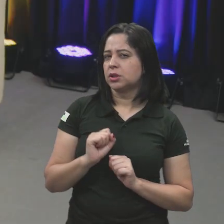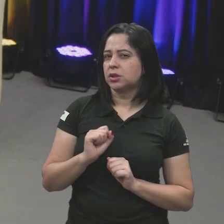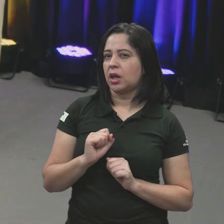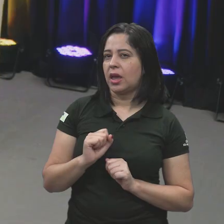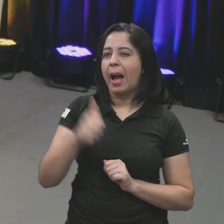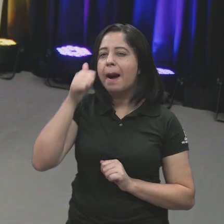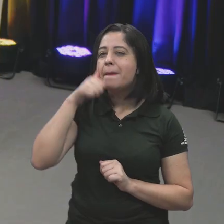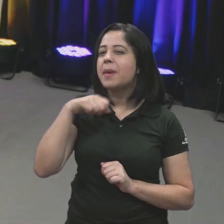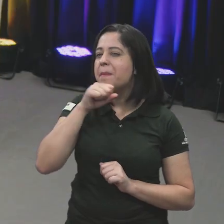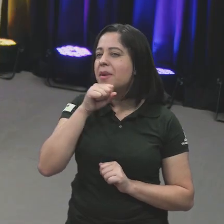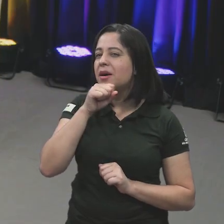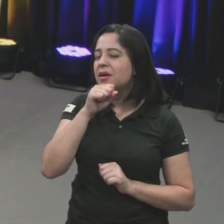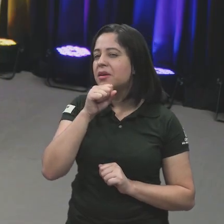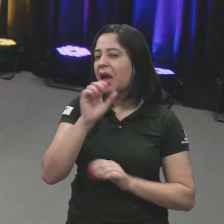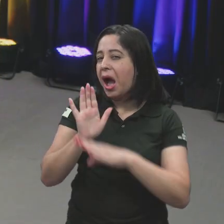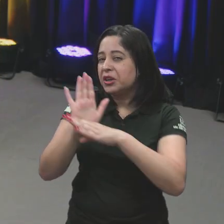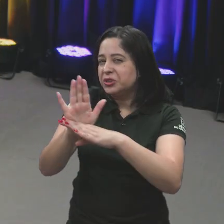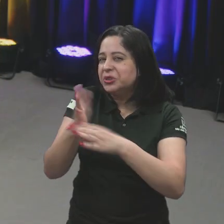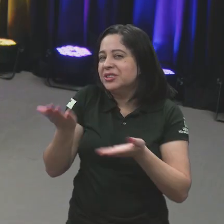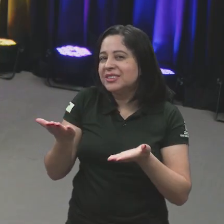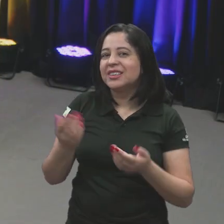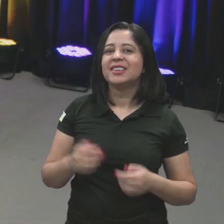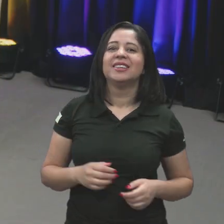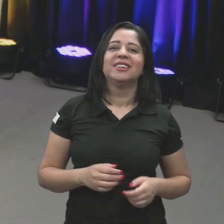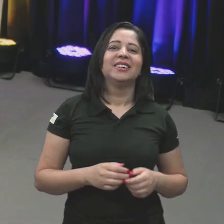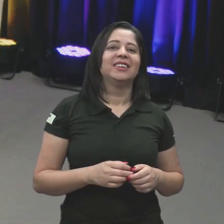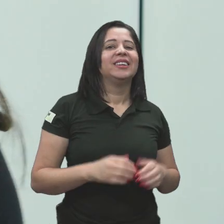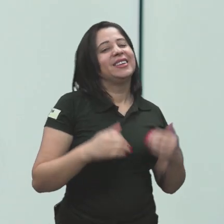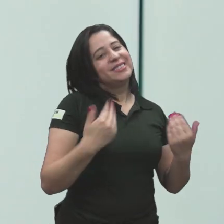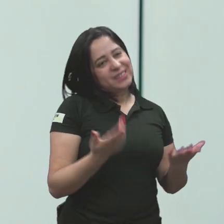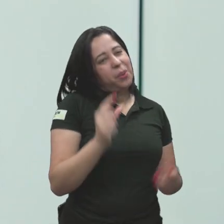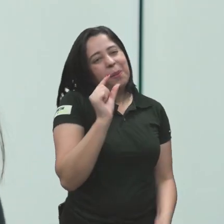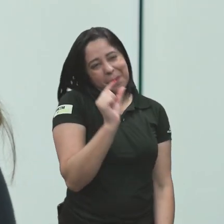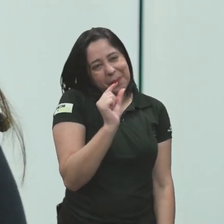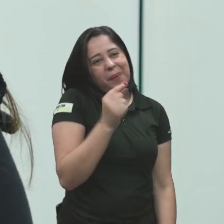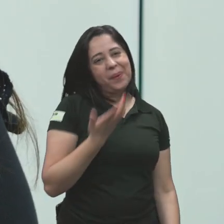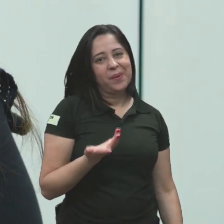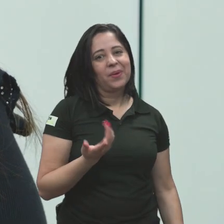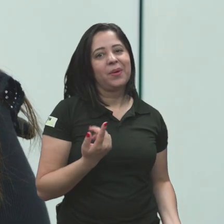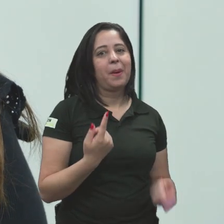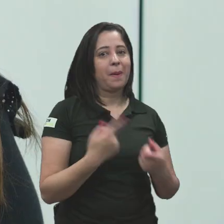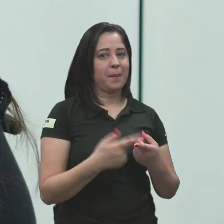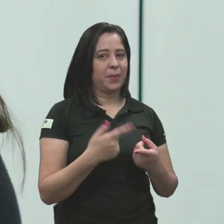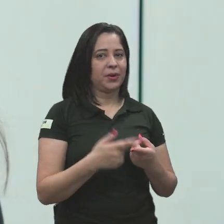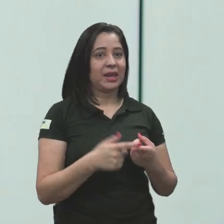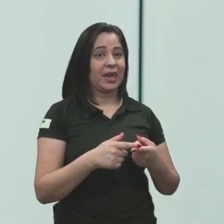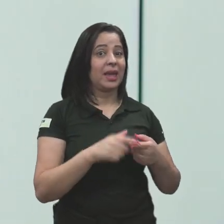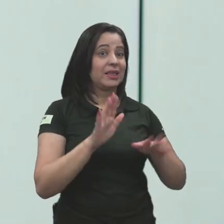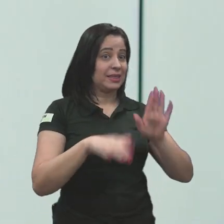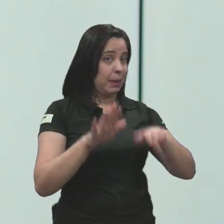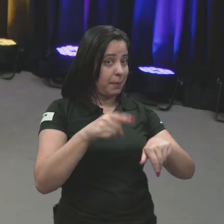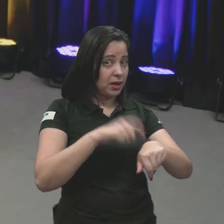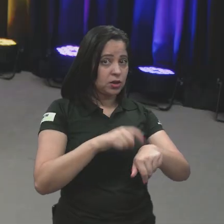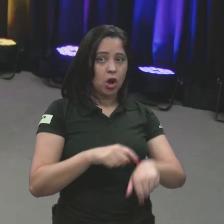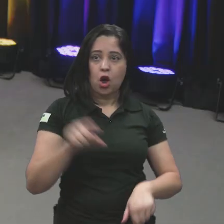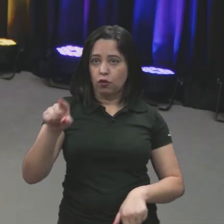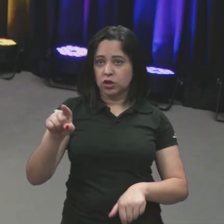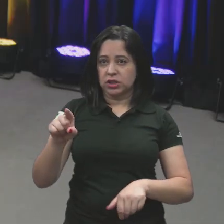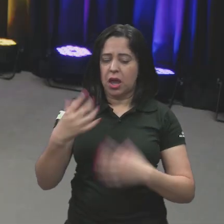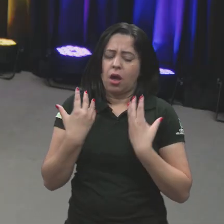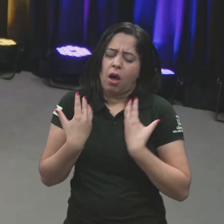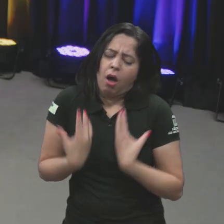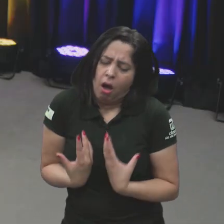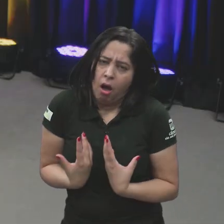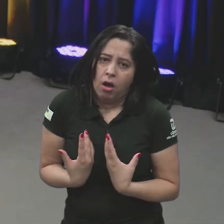A mãe que lute, é isso? É, um pouco, porque depende dos horários. Mas porque... você não se sente sobrecarregada,